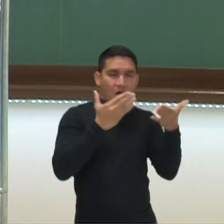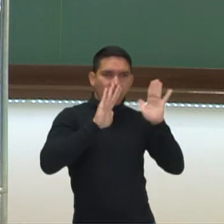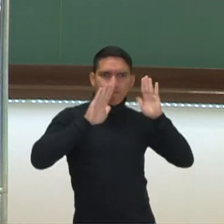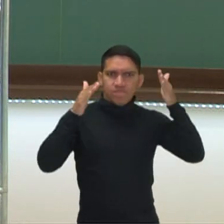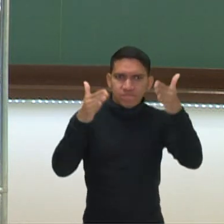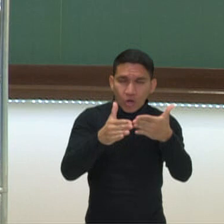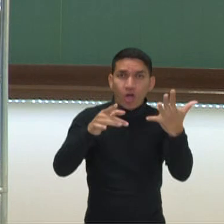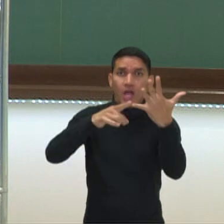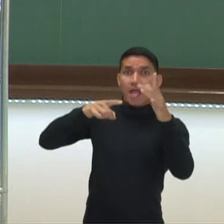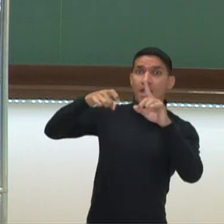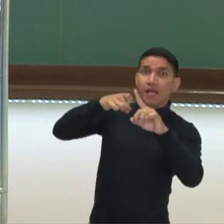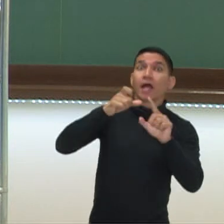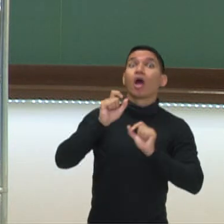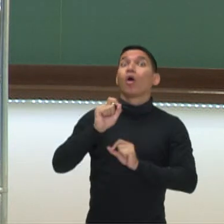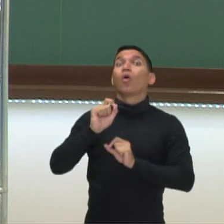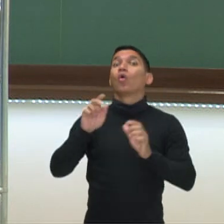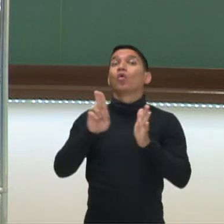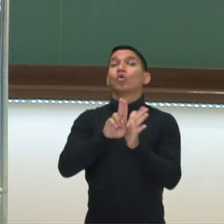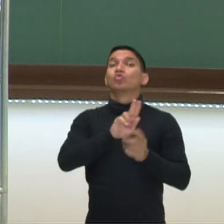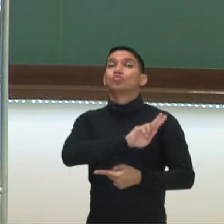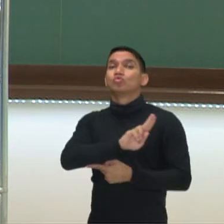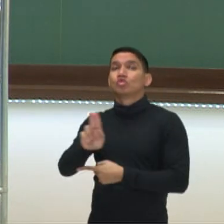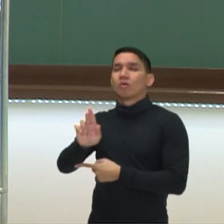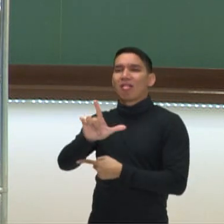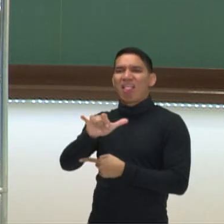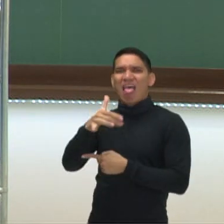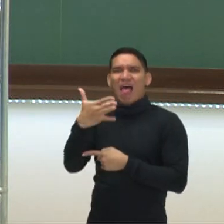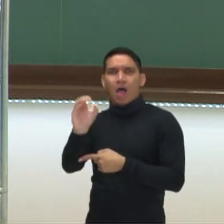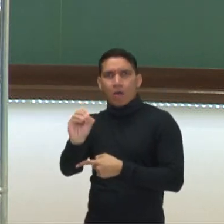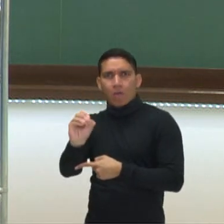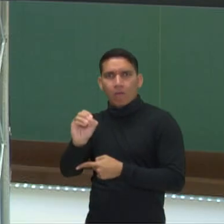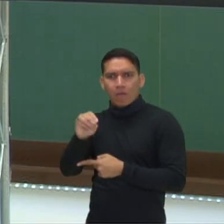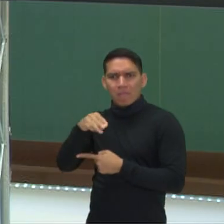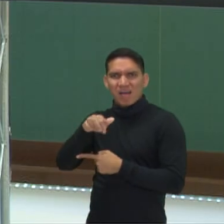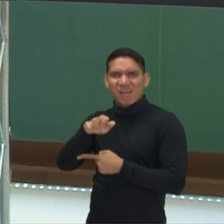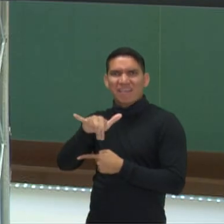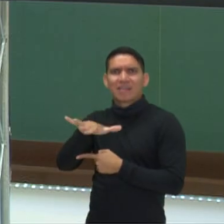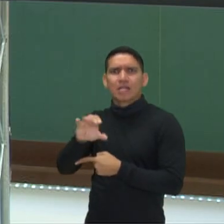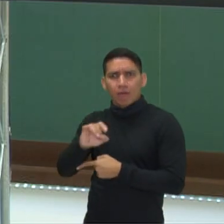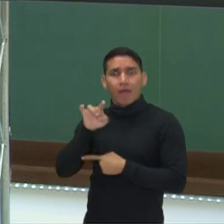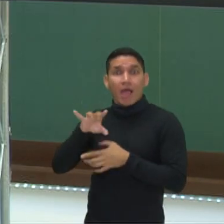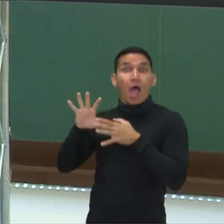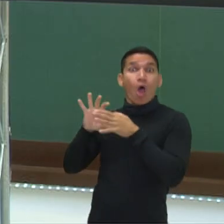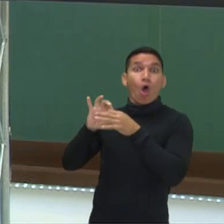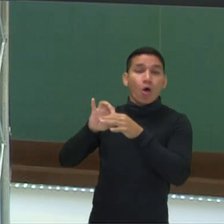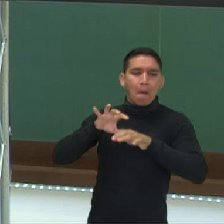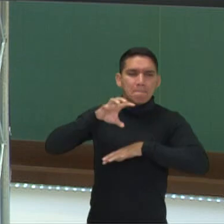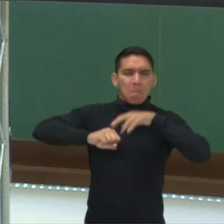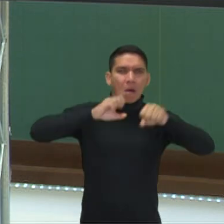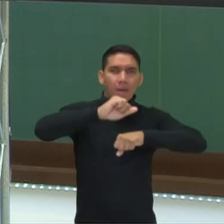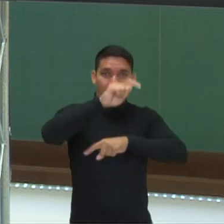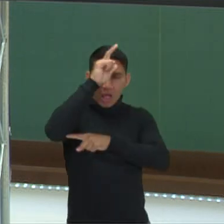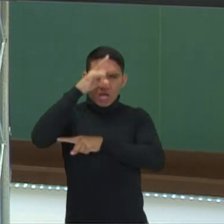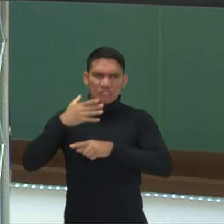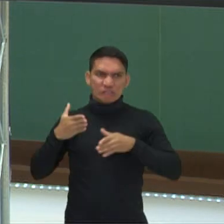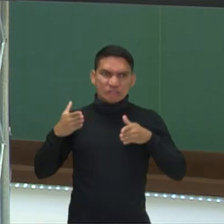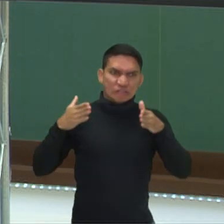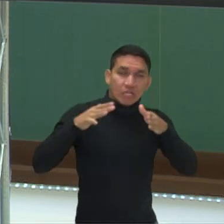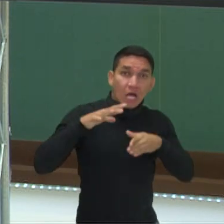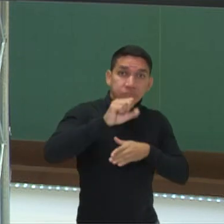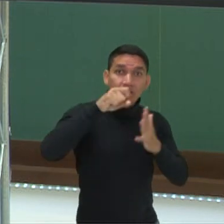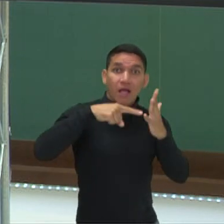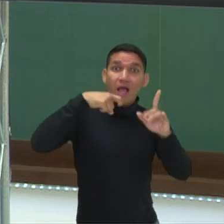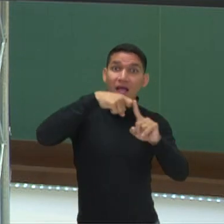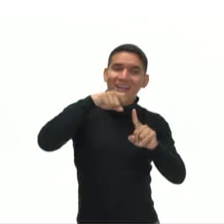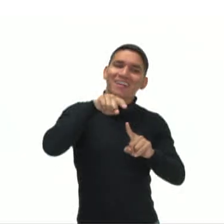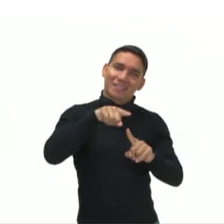chamada Operação Leão Marinho. E é nesse contexto do avanço da Alemanha sobre a Inglaterra que você tem então essa imagem. Você é o